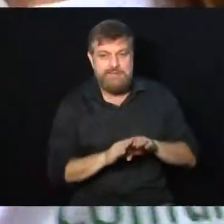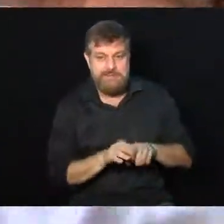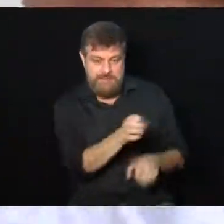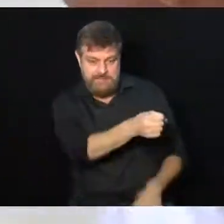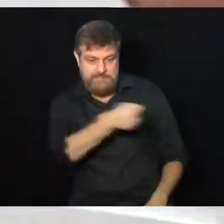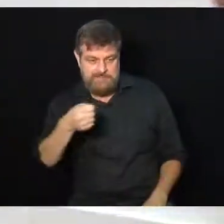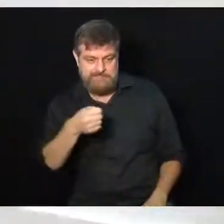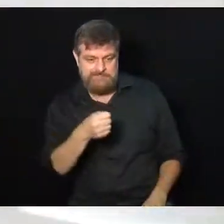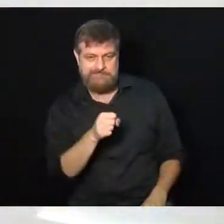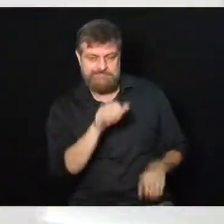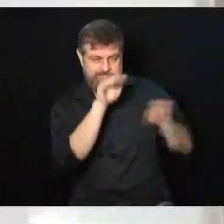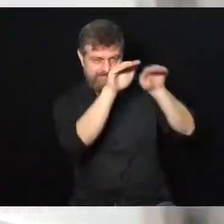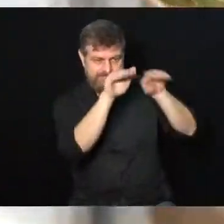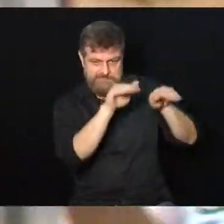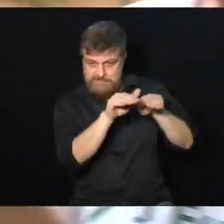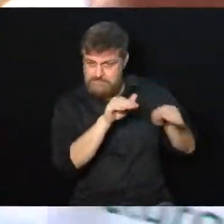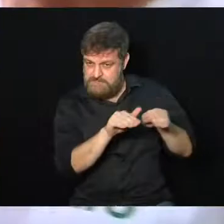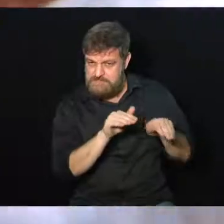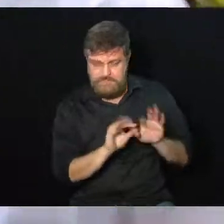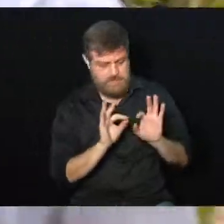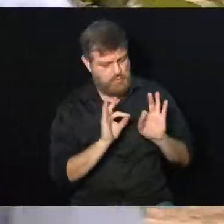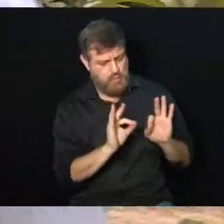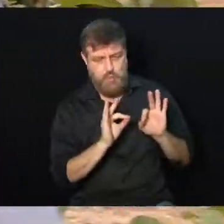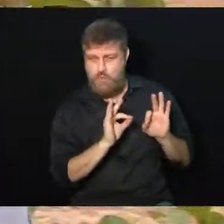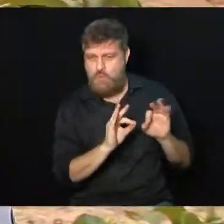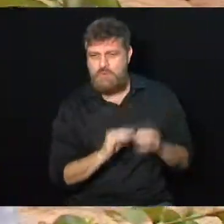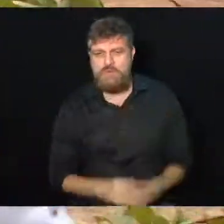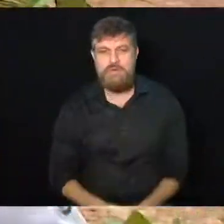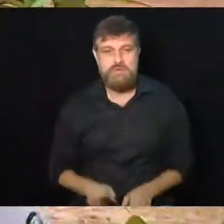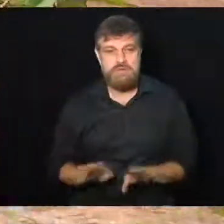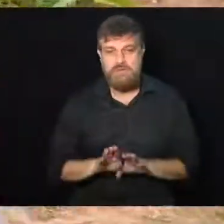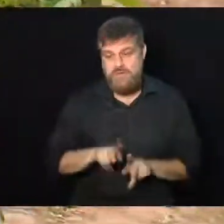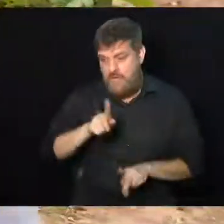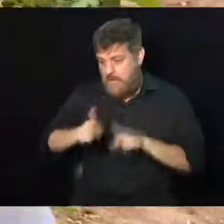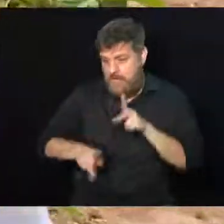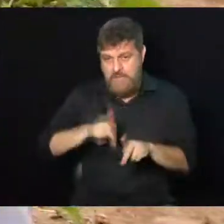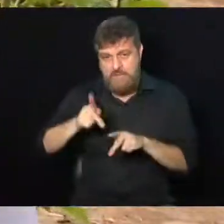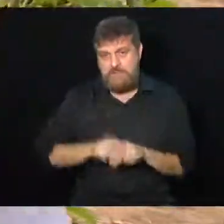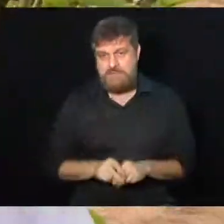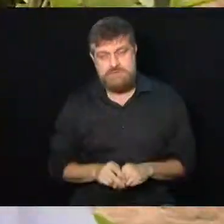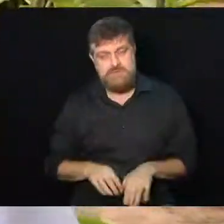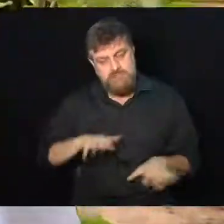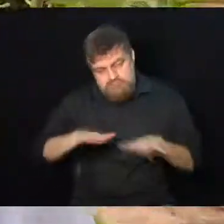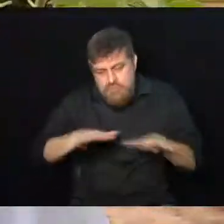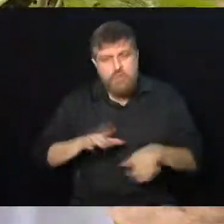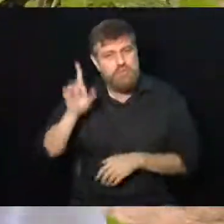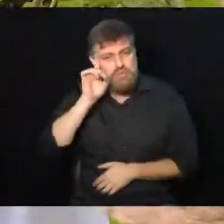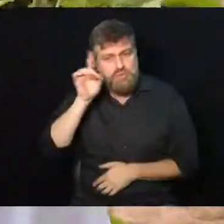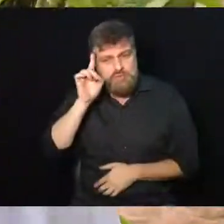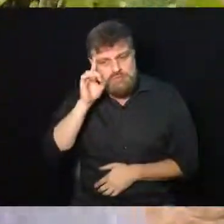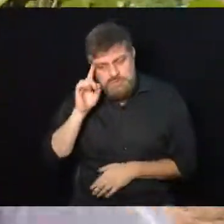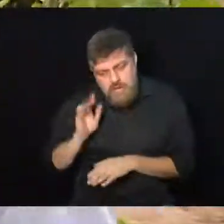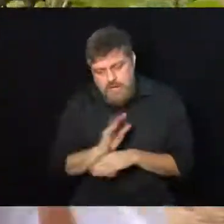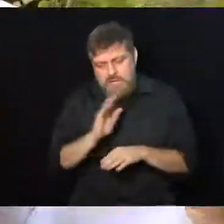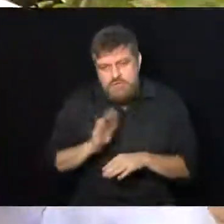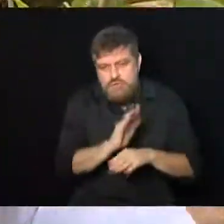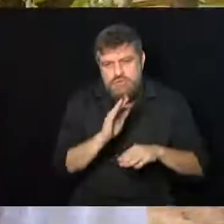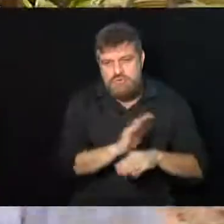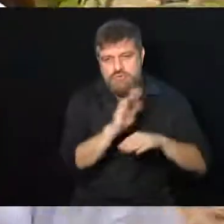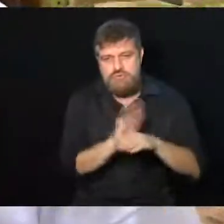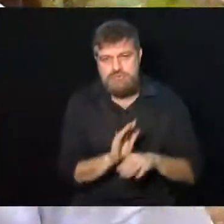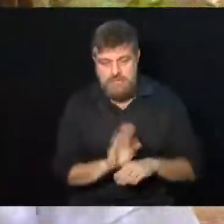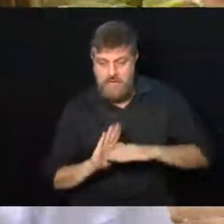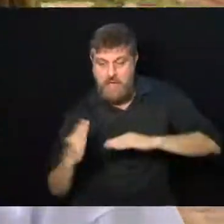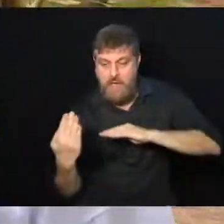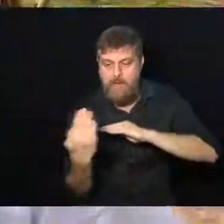pode ver que está organizada, né? E é assim que a população se mobiliza todos os dias para ajudar no crescimento